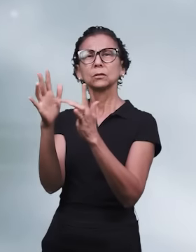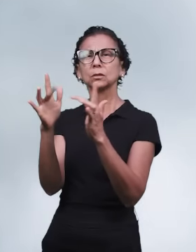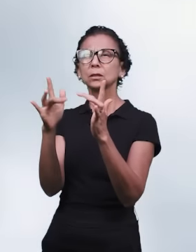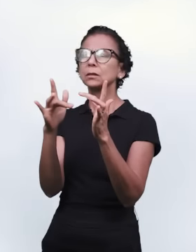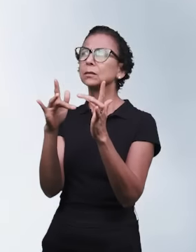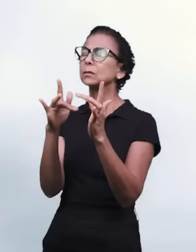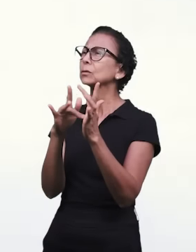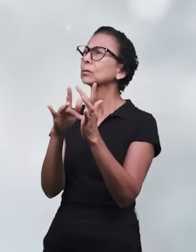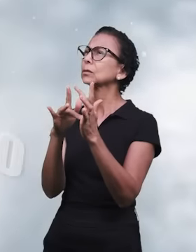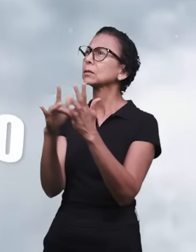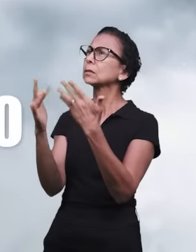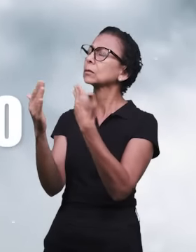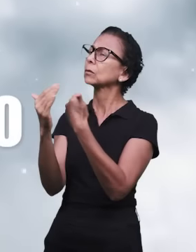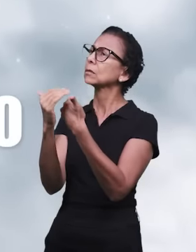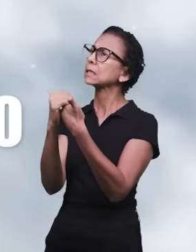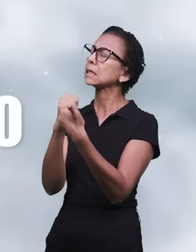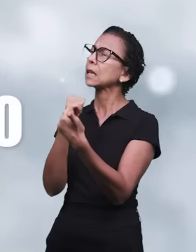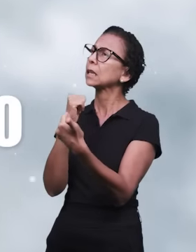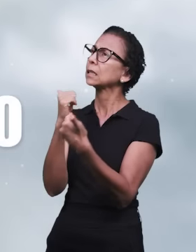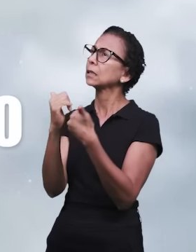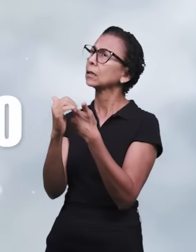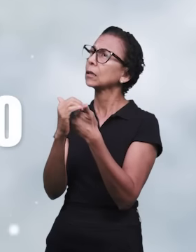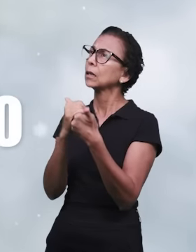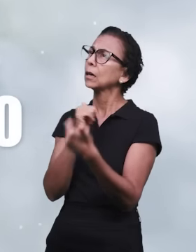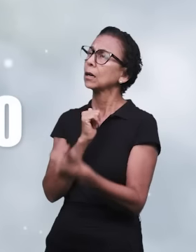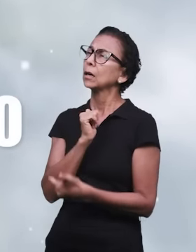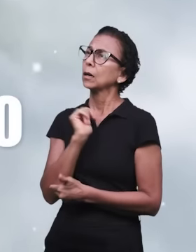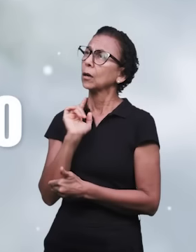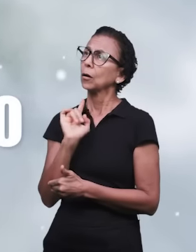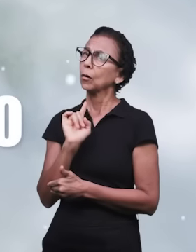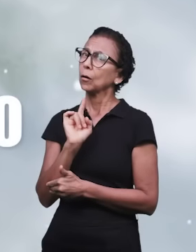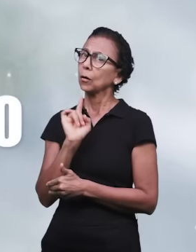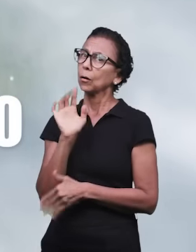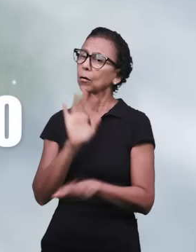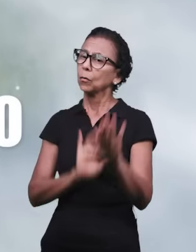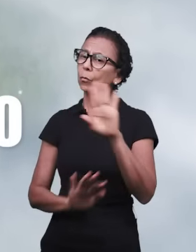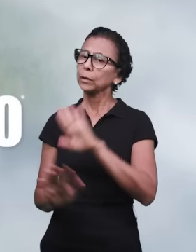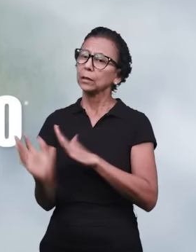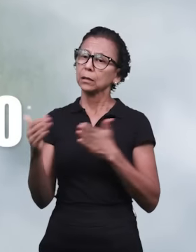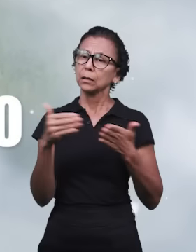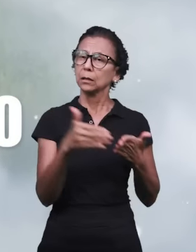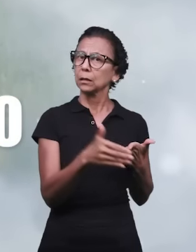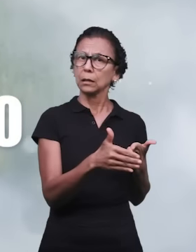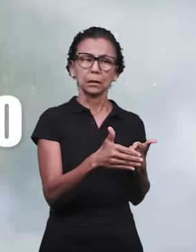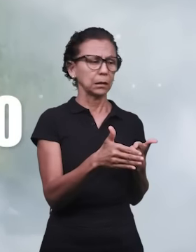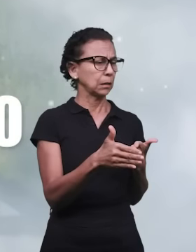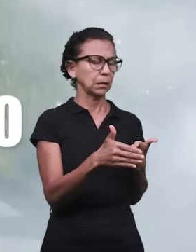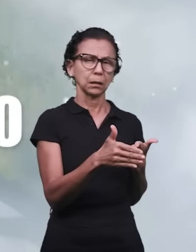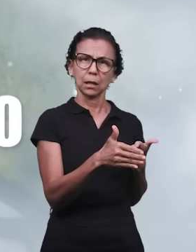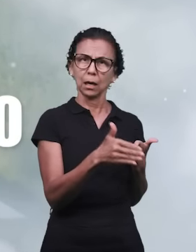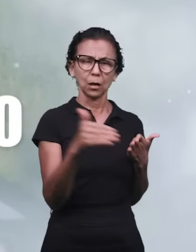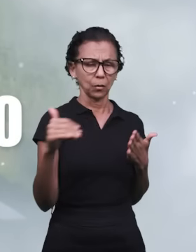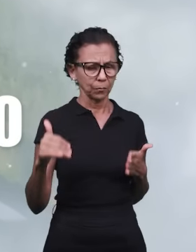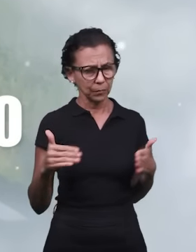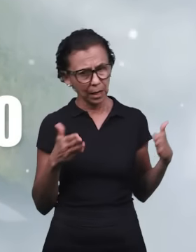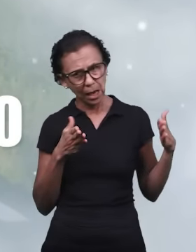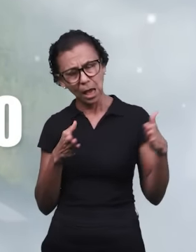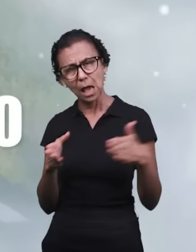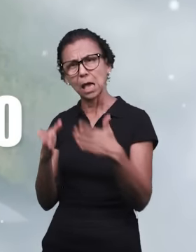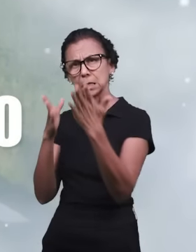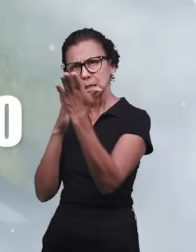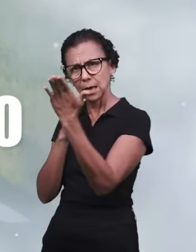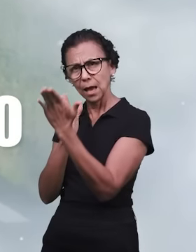deu. Não sigas por outro caminho, que a porta